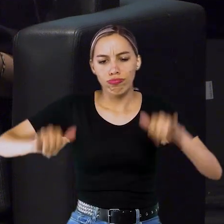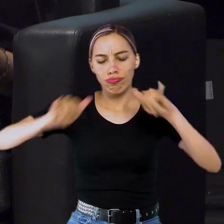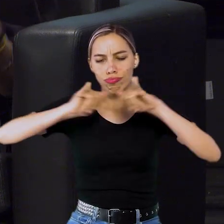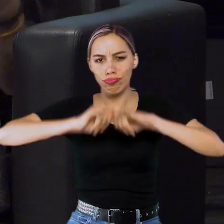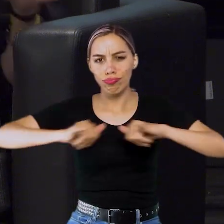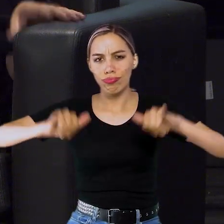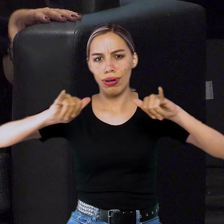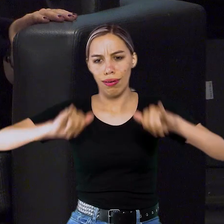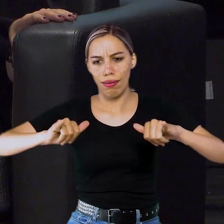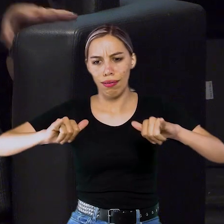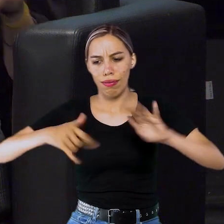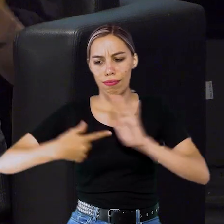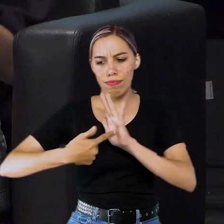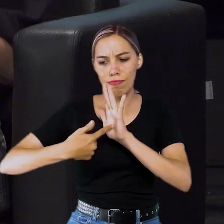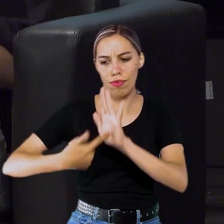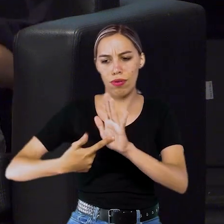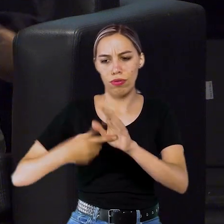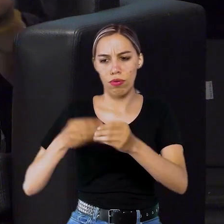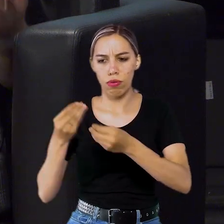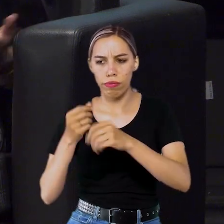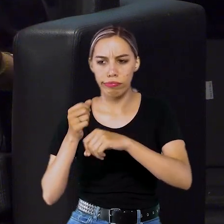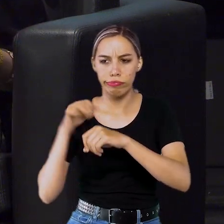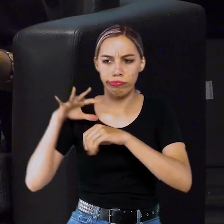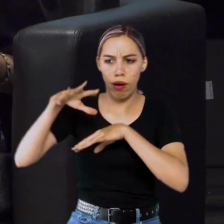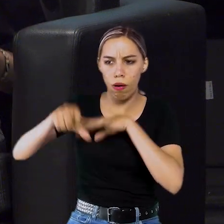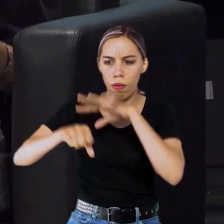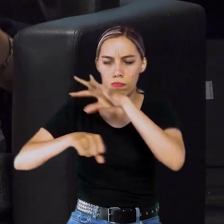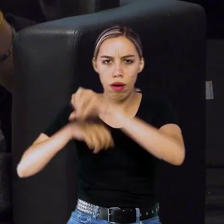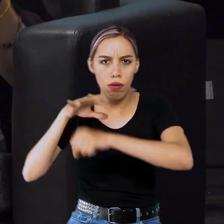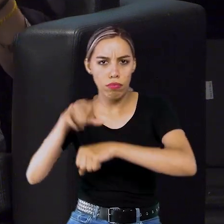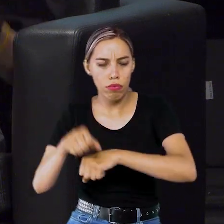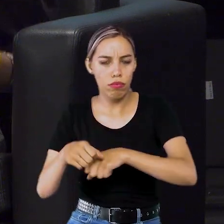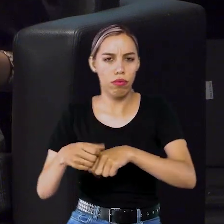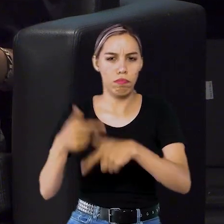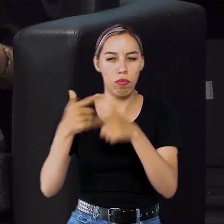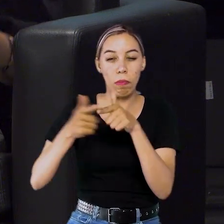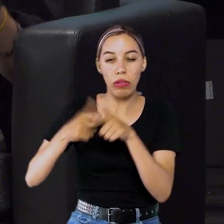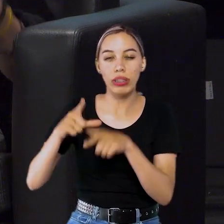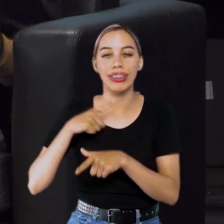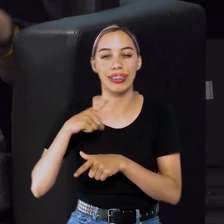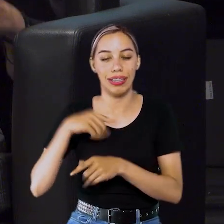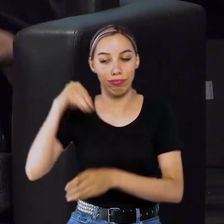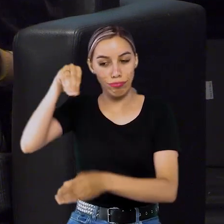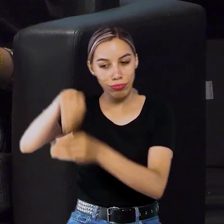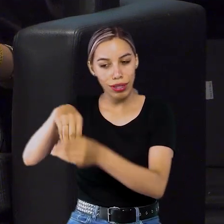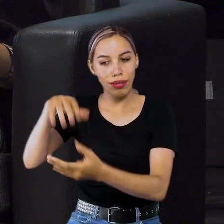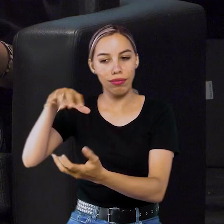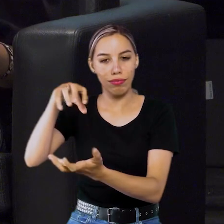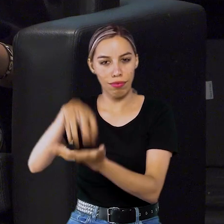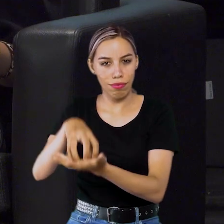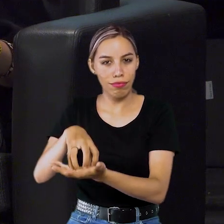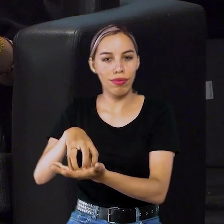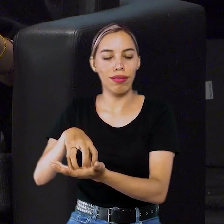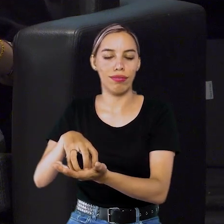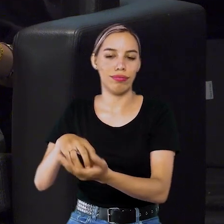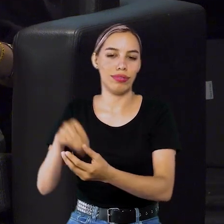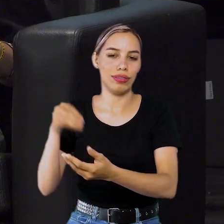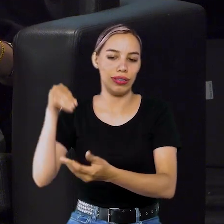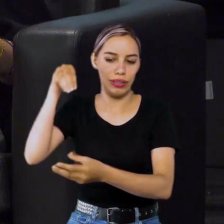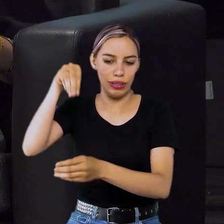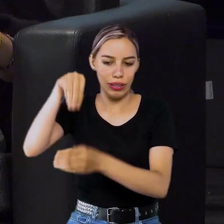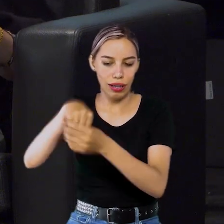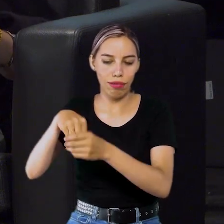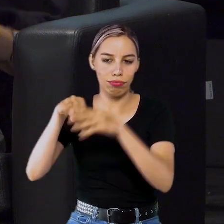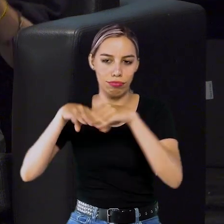denunciar, né, o que está acontecendo, as invasões, todas as problemáticas que a gente tem e que existem dentro do nosso